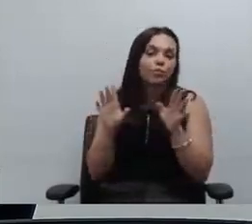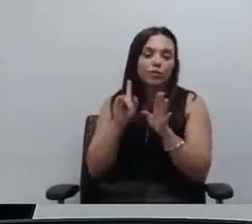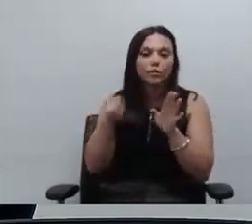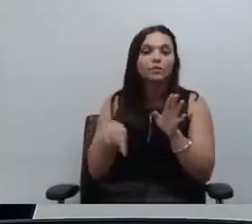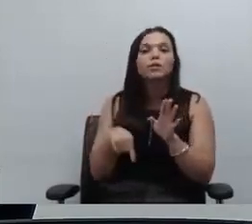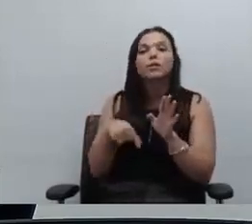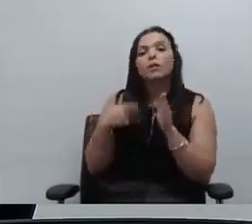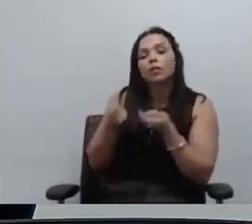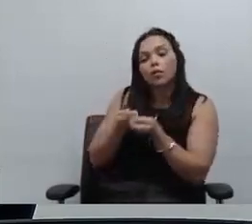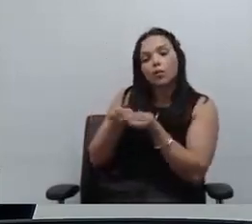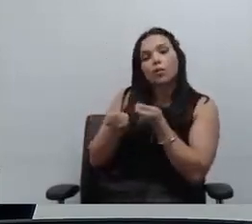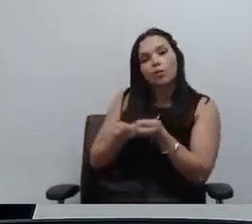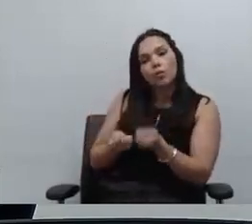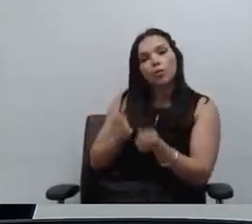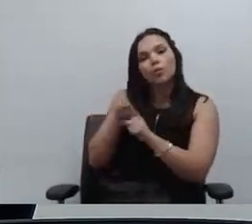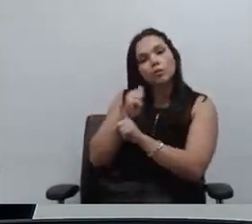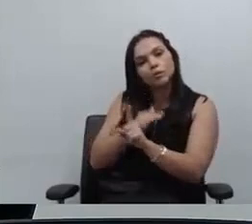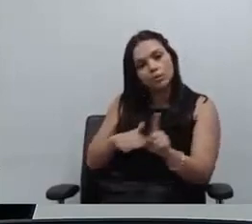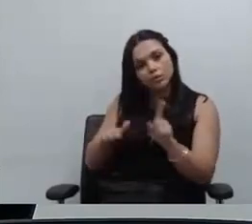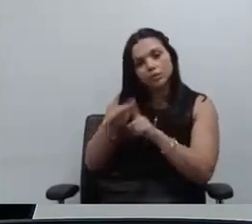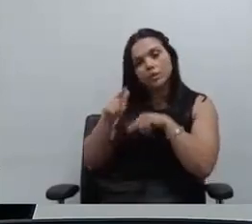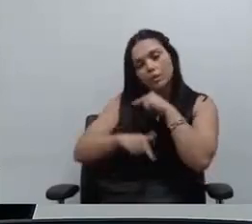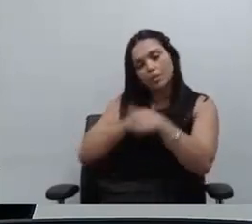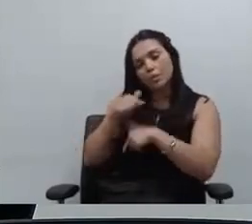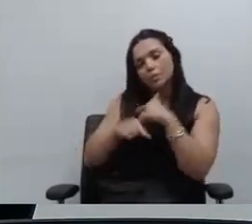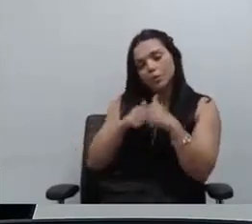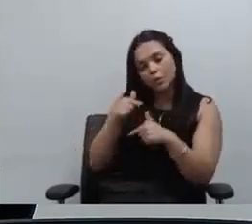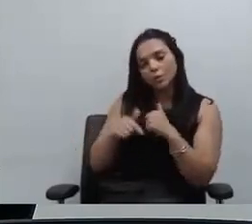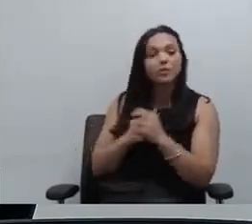o amplo controle social do plano de atuação.